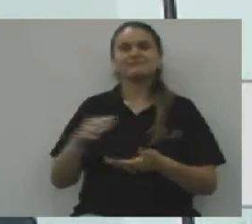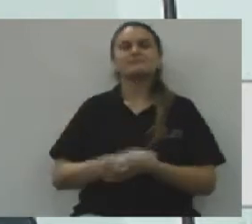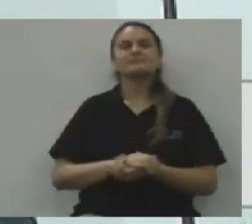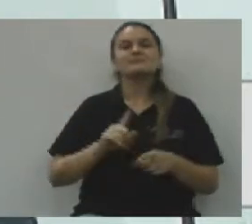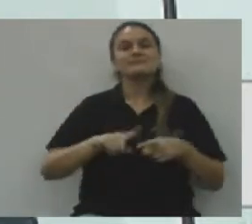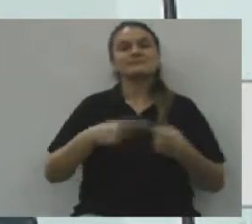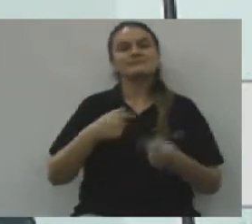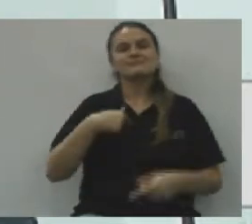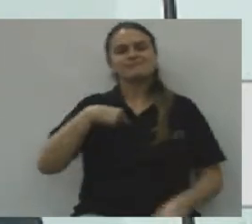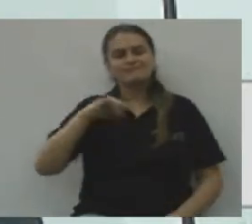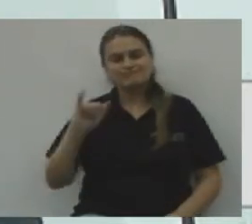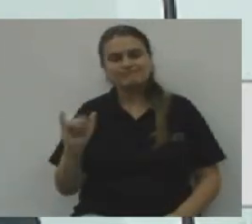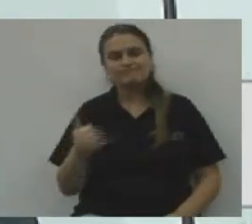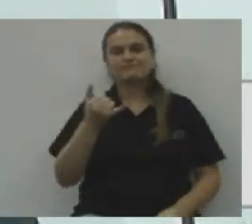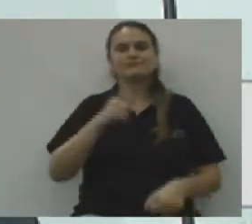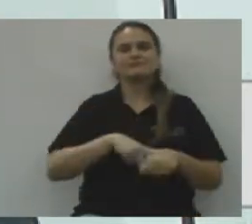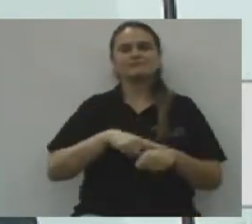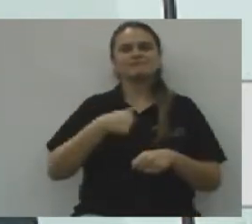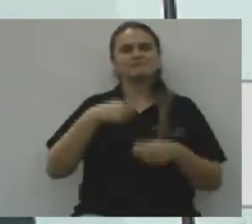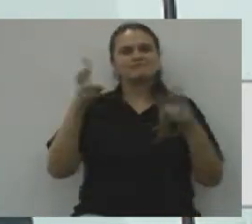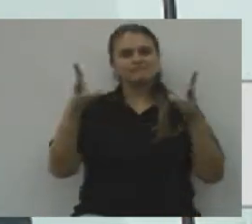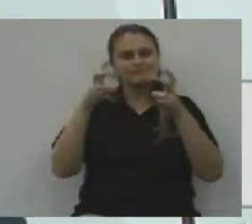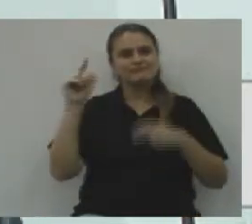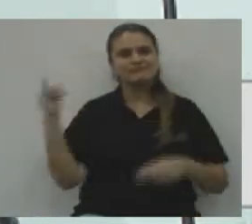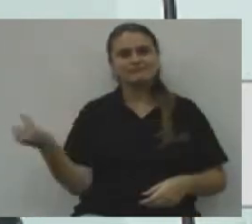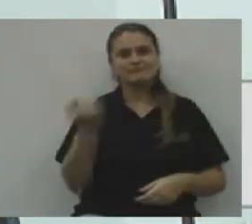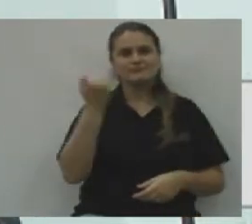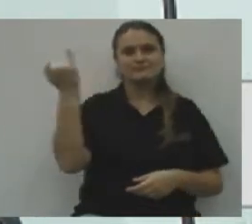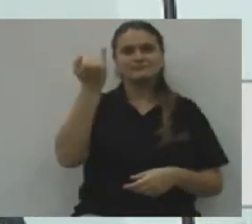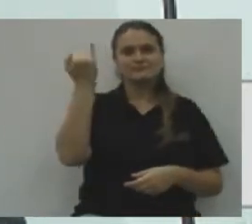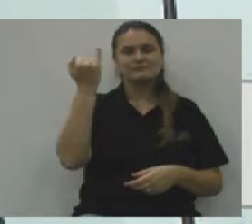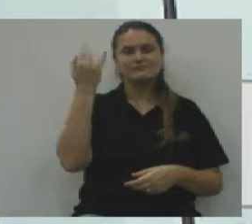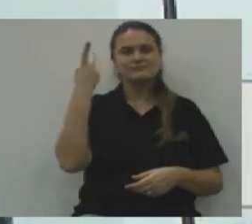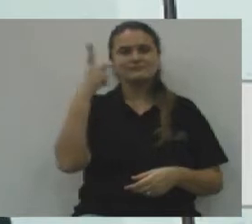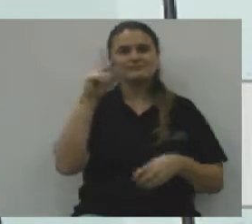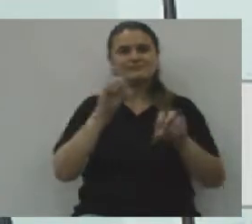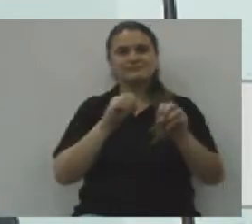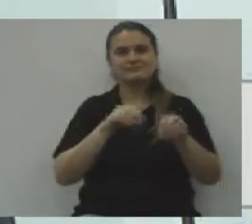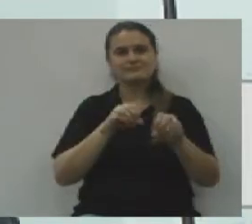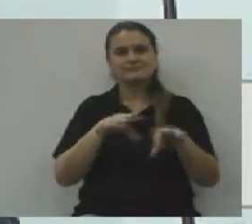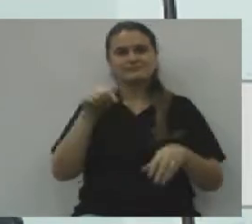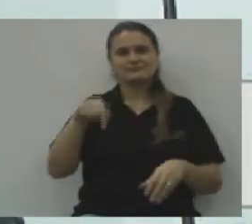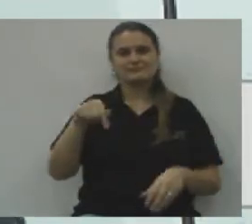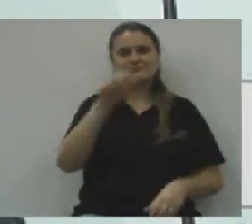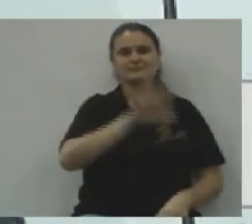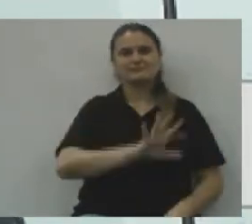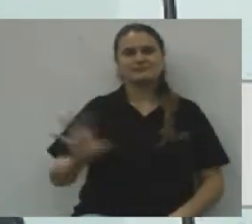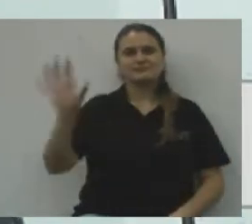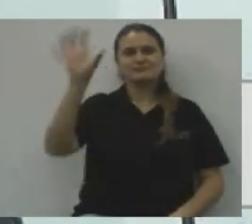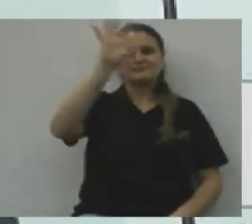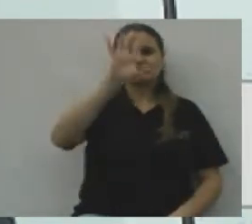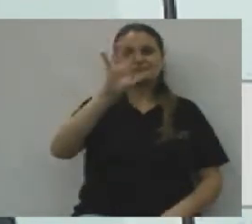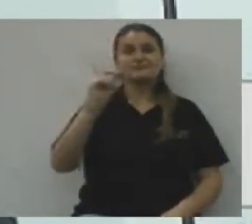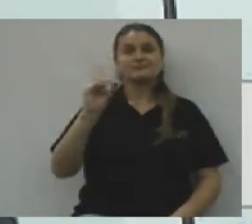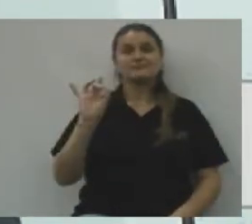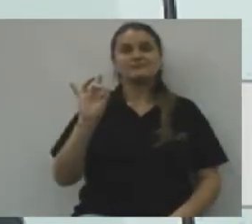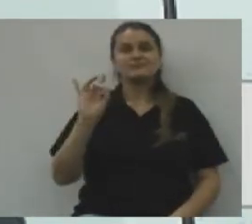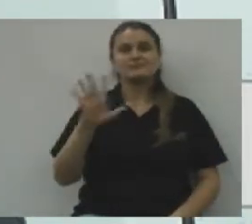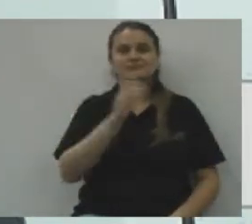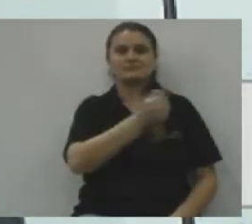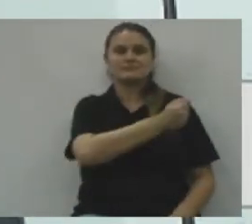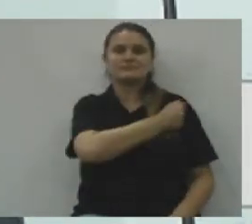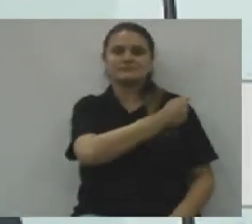mas aproveitei desse momento que, ao meu ver, é importantíssimo para a educação na nossa região. Não só para